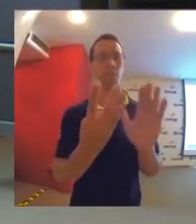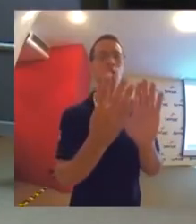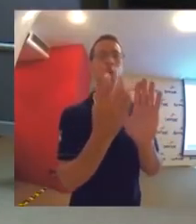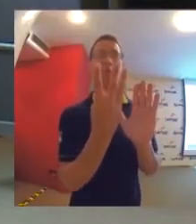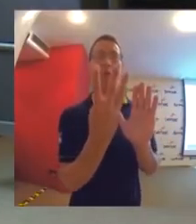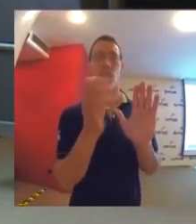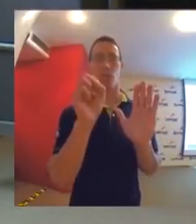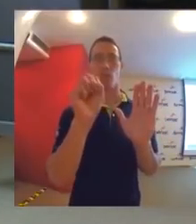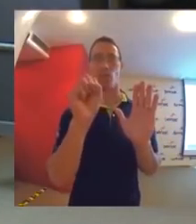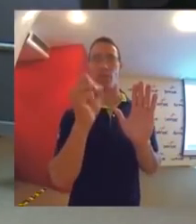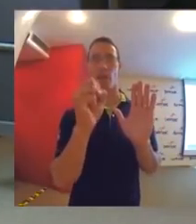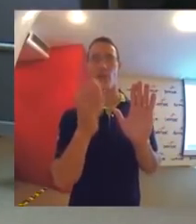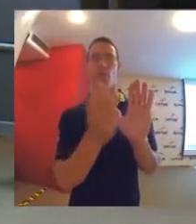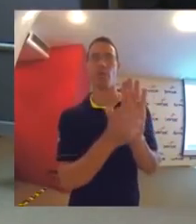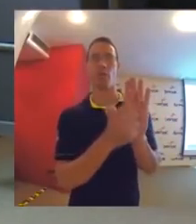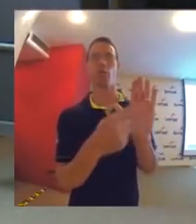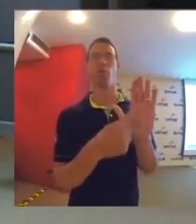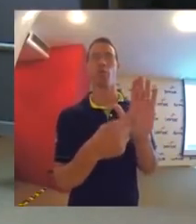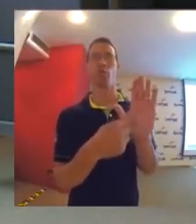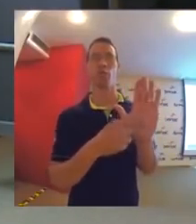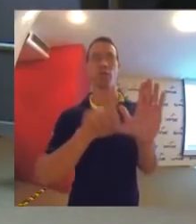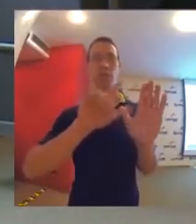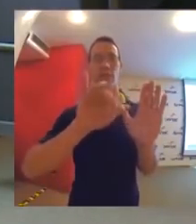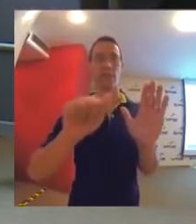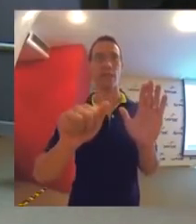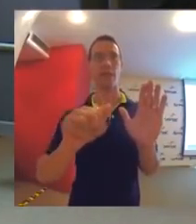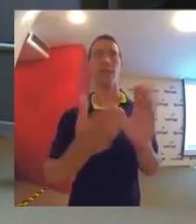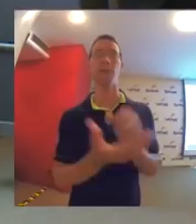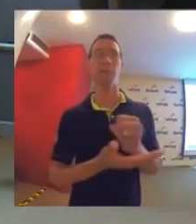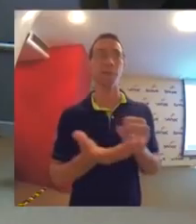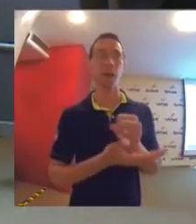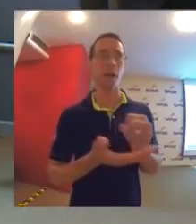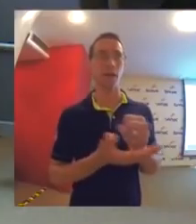48º, podem ir à internet ver a Lei de Bases do Sistema Educativo